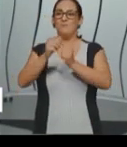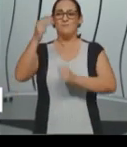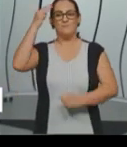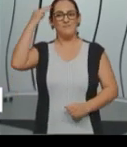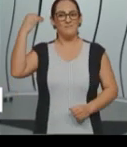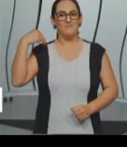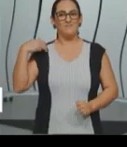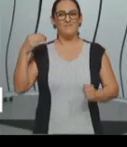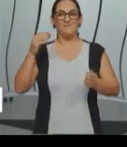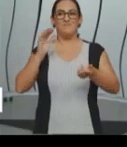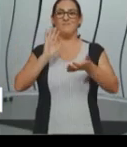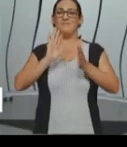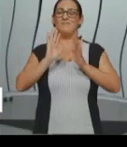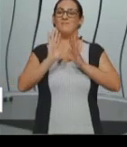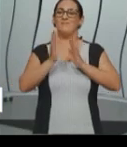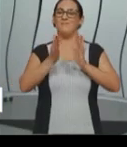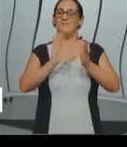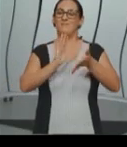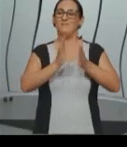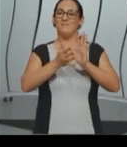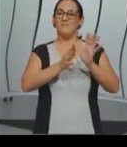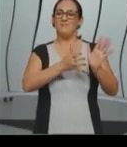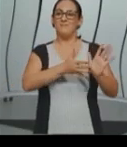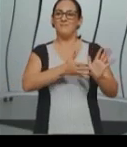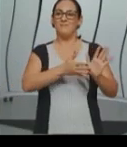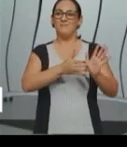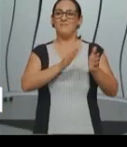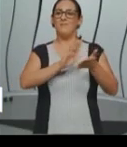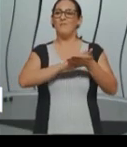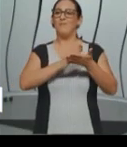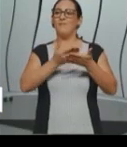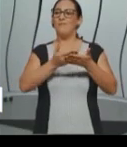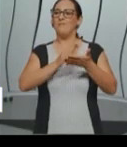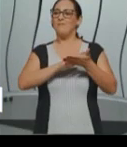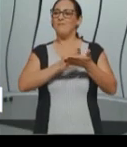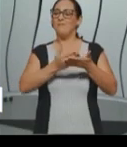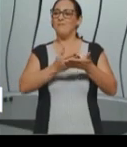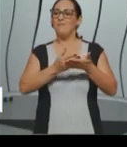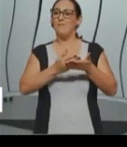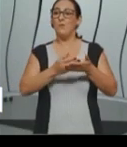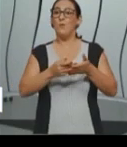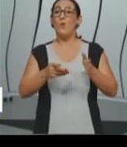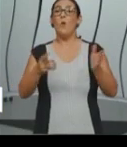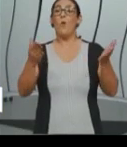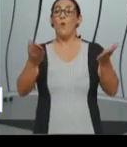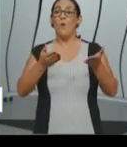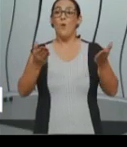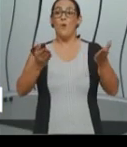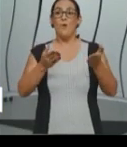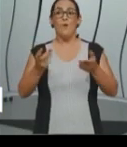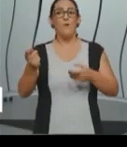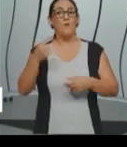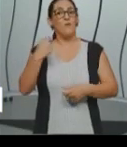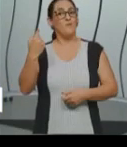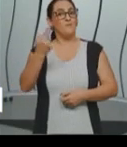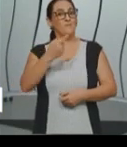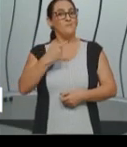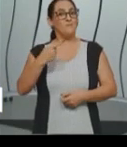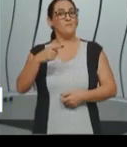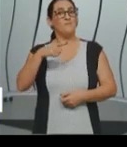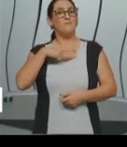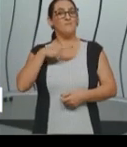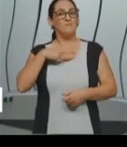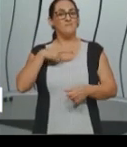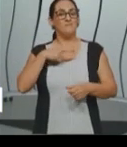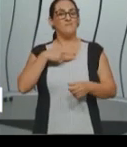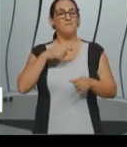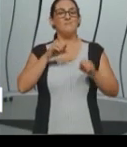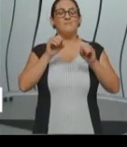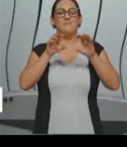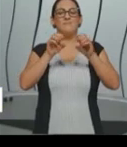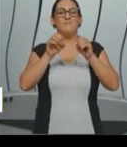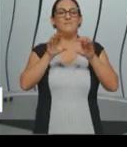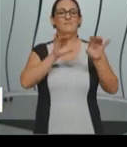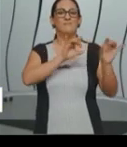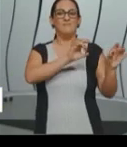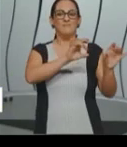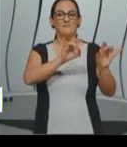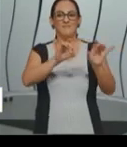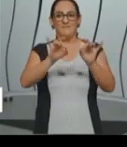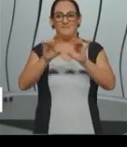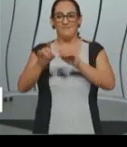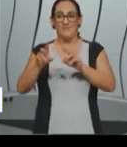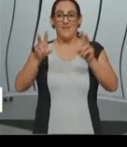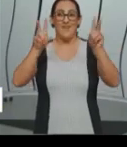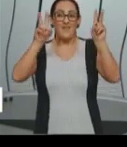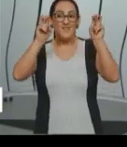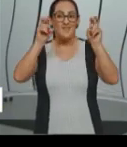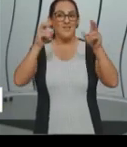Libras, e vamos ter uma aula especial voltada aí para as nossas atividades do PET. Vamos lá? Bom, o tema da